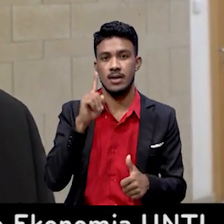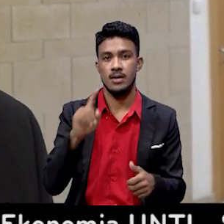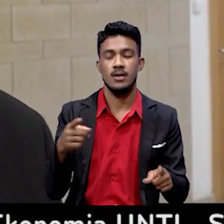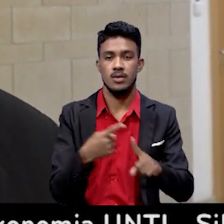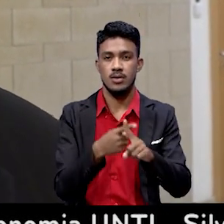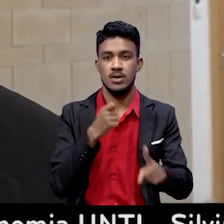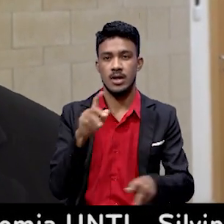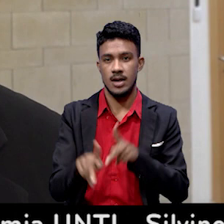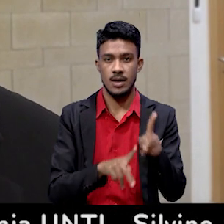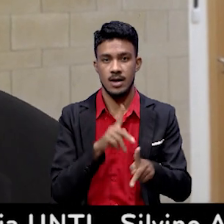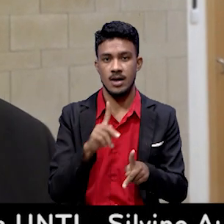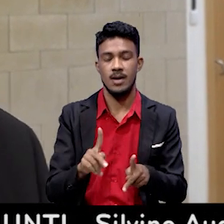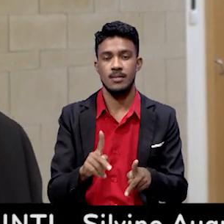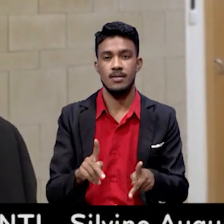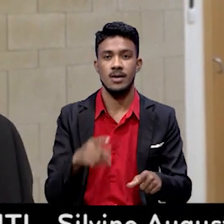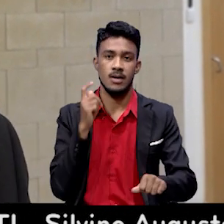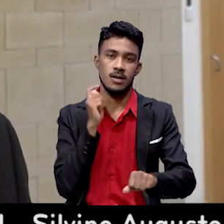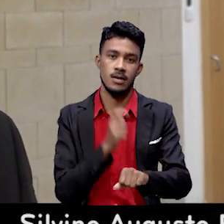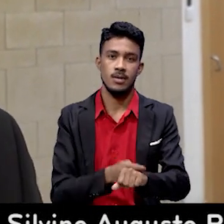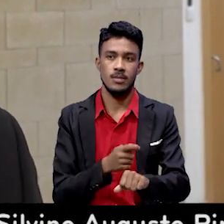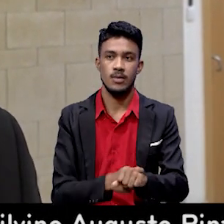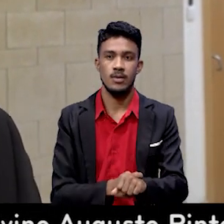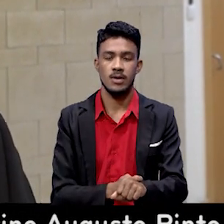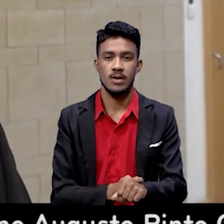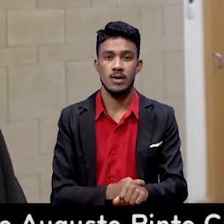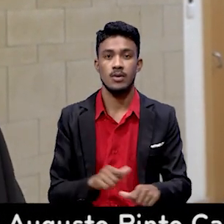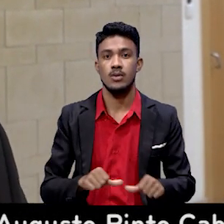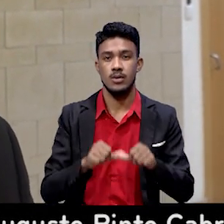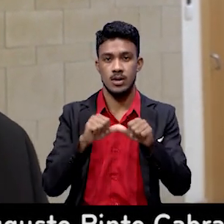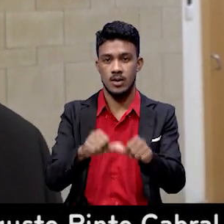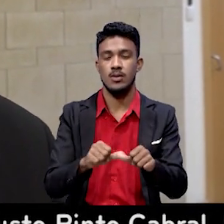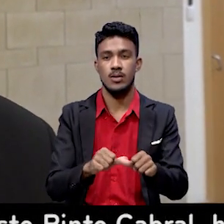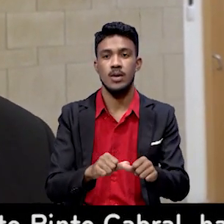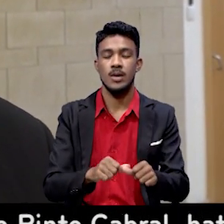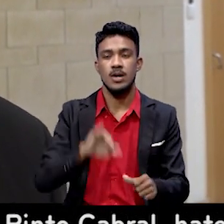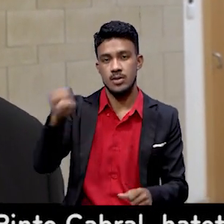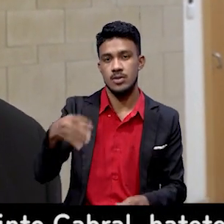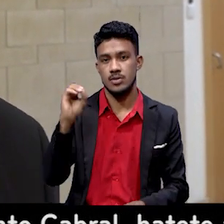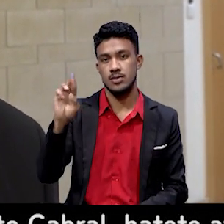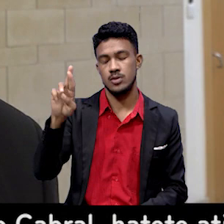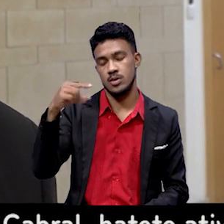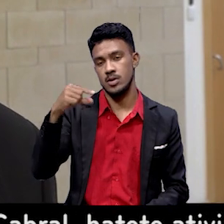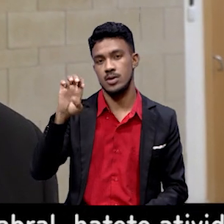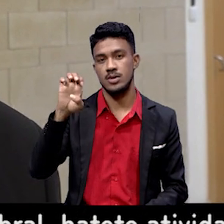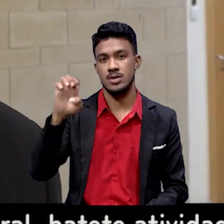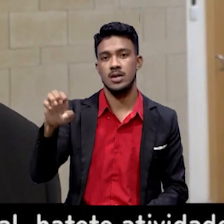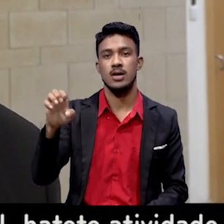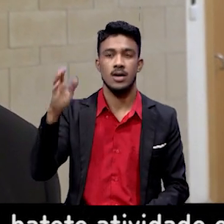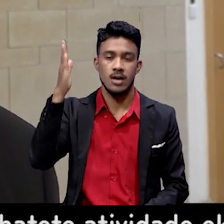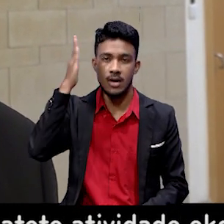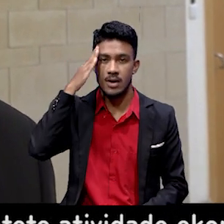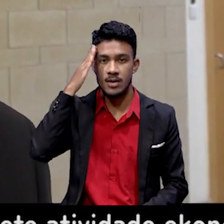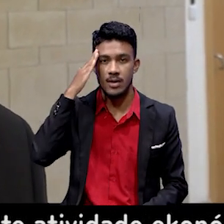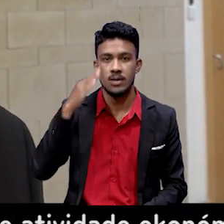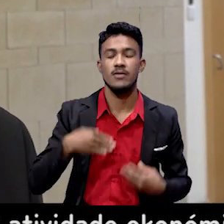é mais uma manifestação de condolências ao Dr Jorge Sampaio a parte de outras tem sido que